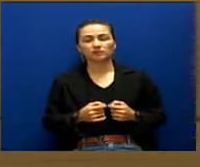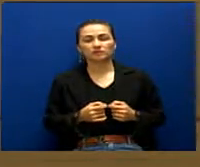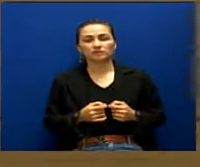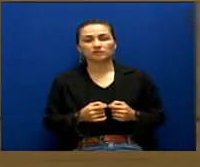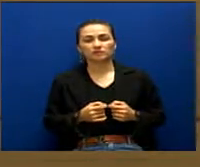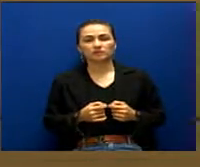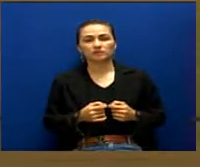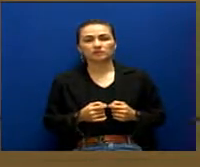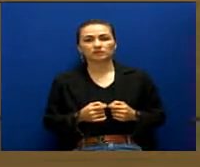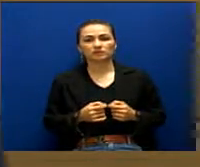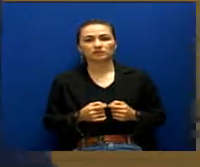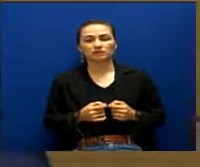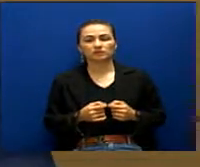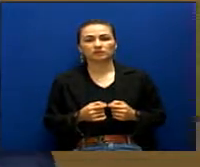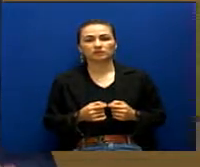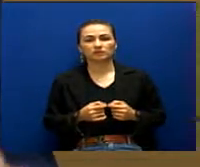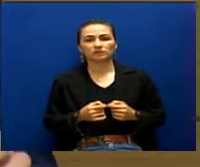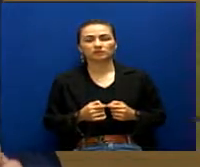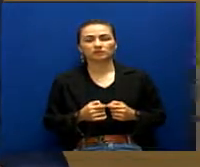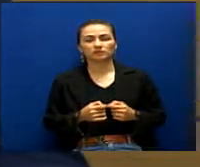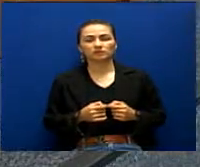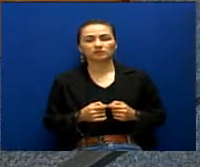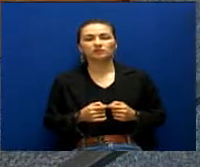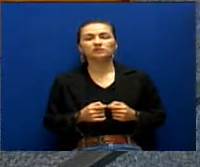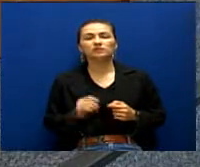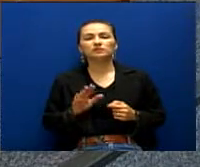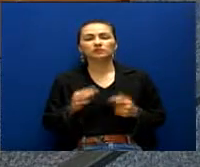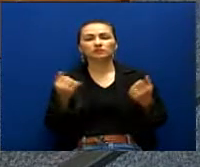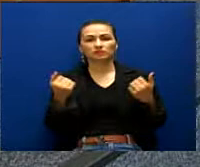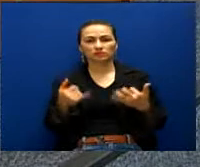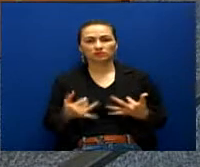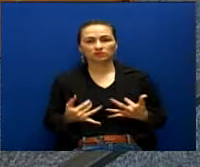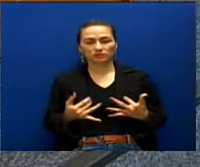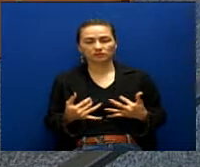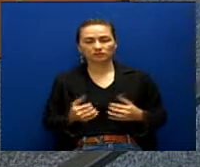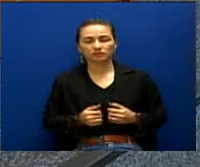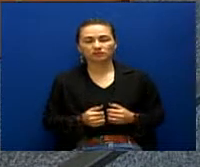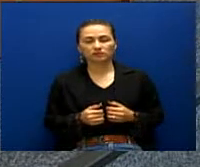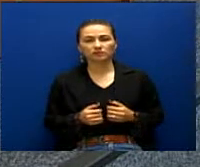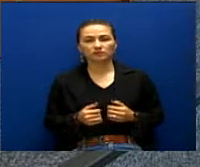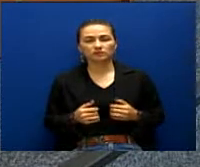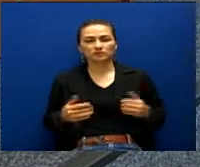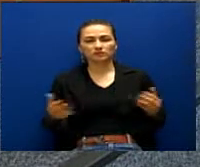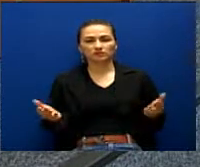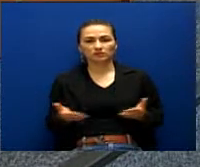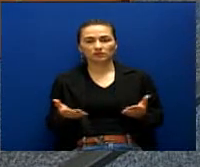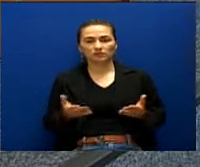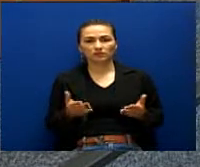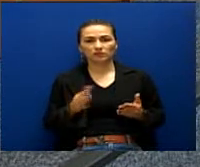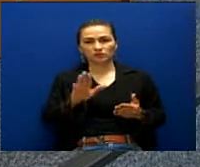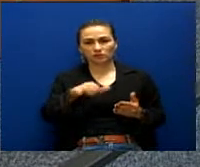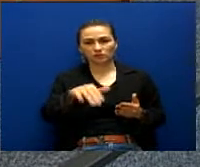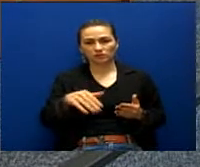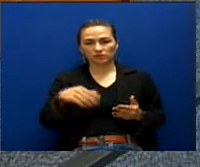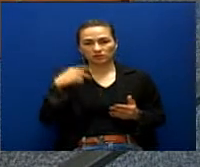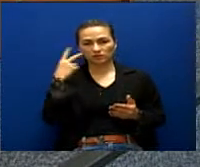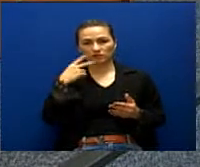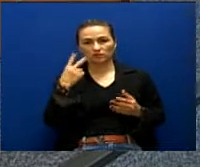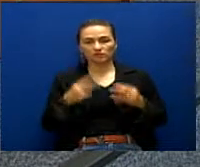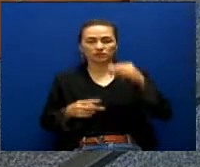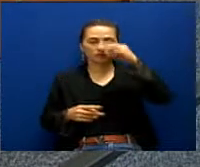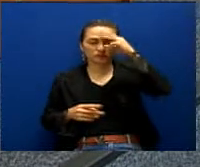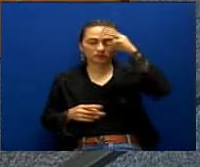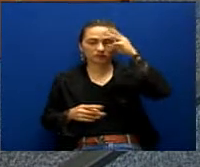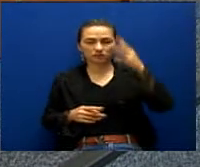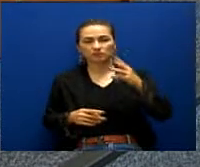emenda inconstitucional. Só para que haja um esclarecimento. Nós estamos votando aqui, vereador Vitão. Vanderlei. Vereador